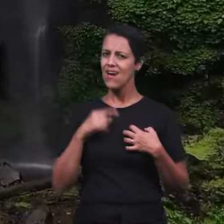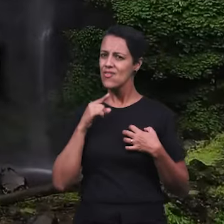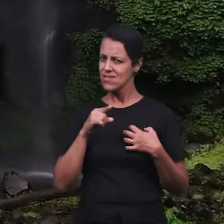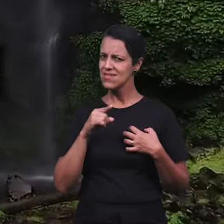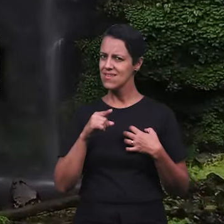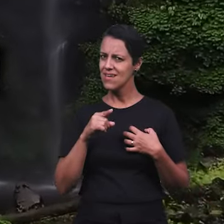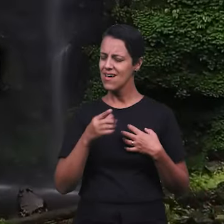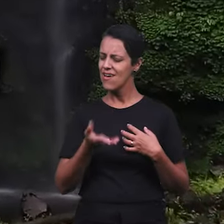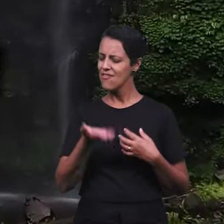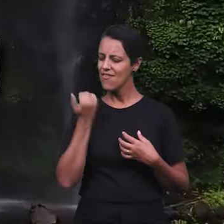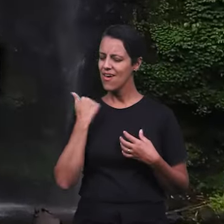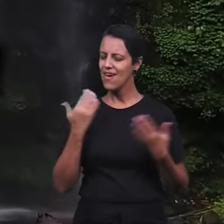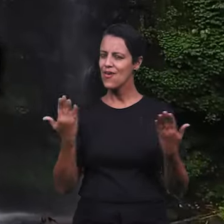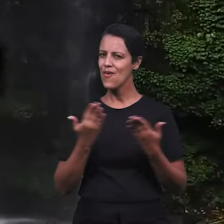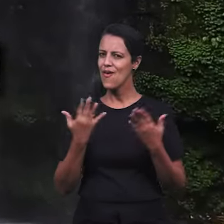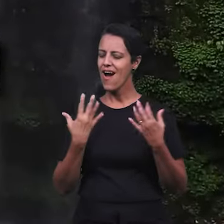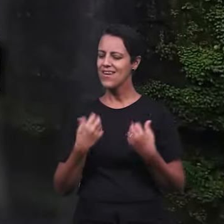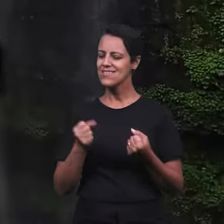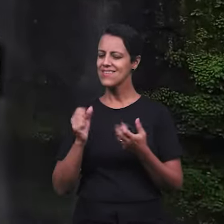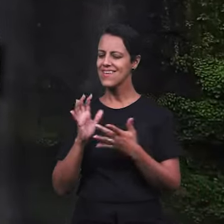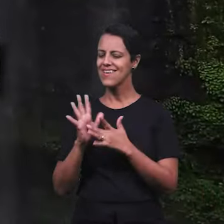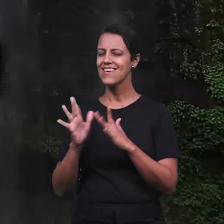Quebrantado Cristo